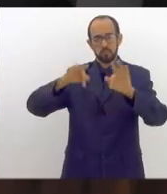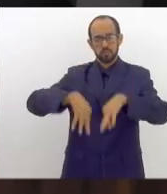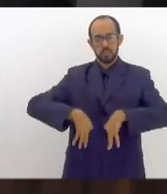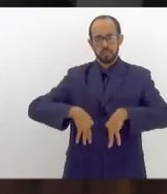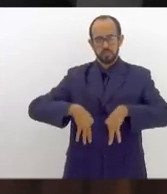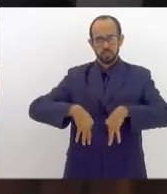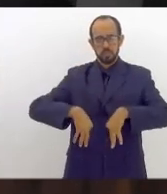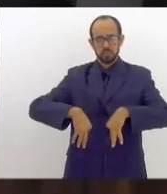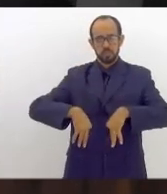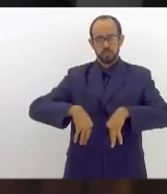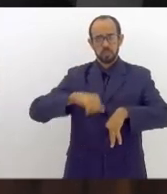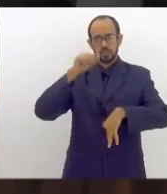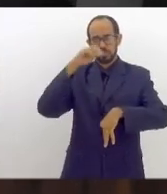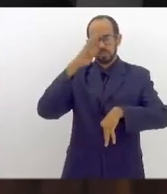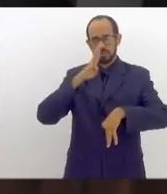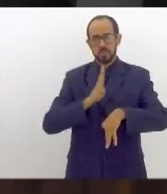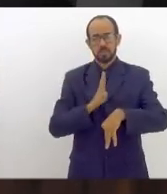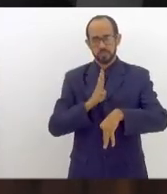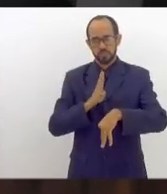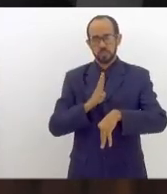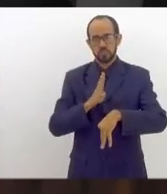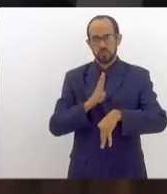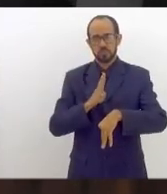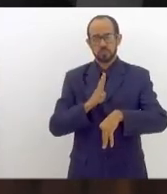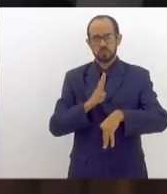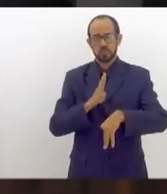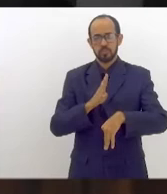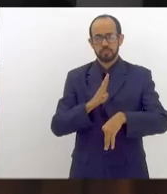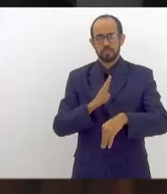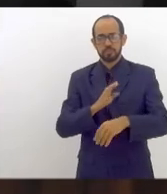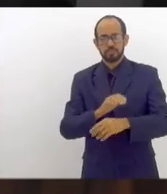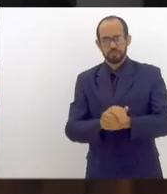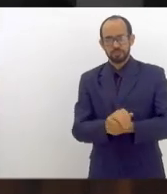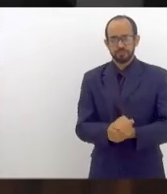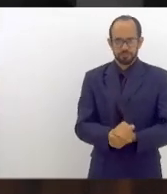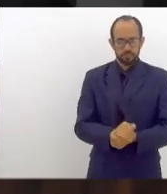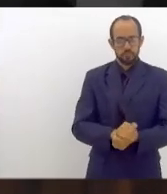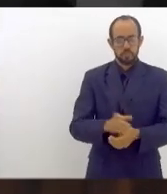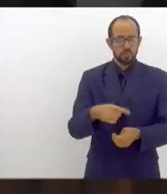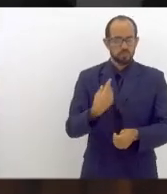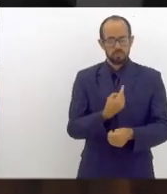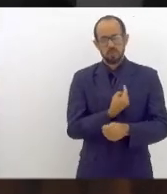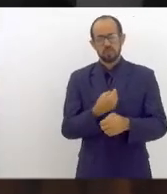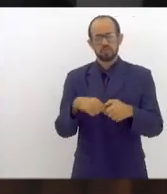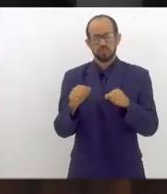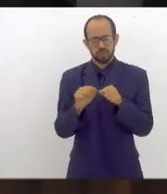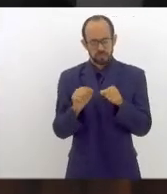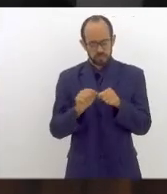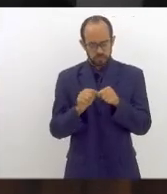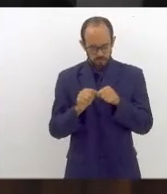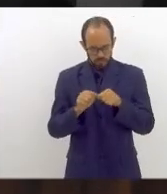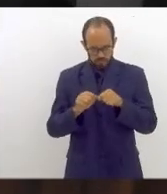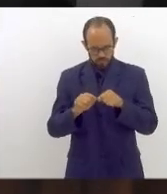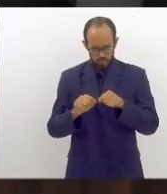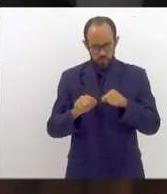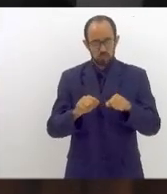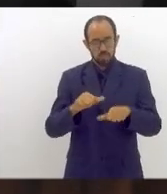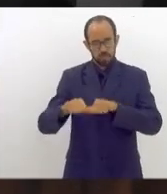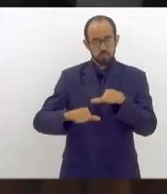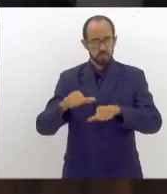no Brasil nós fizemos eu acho uma transição tranquila